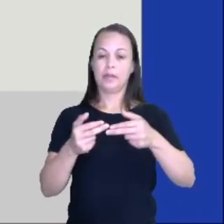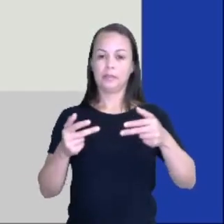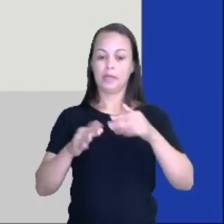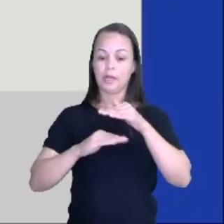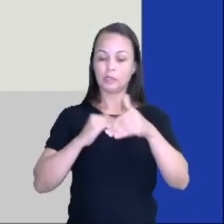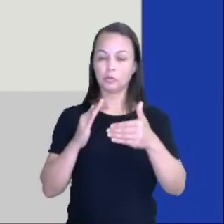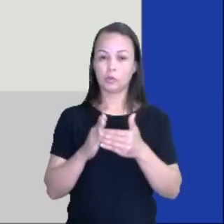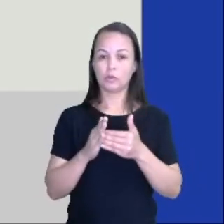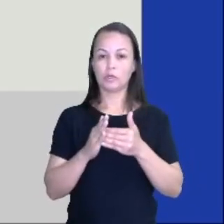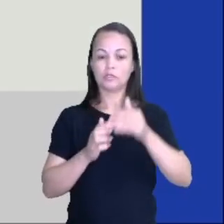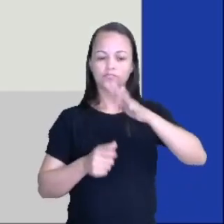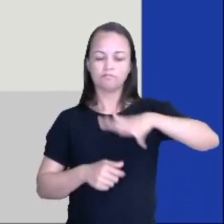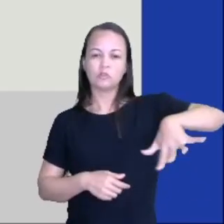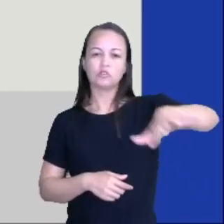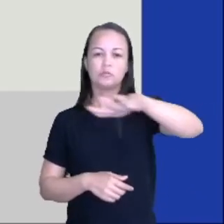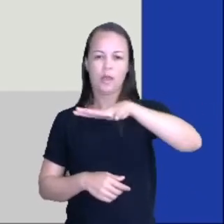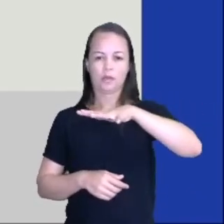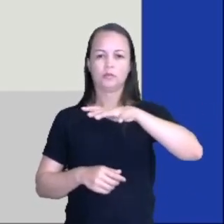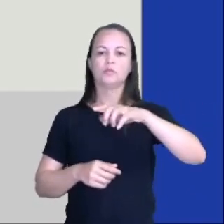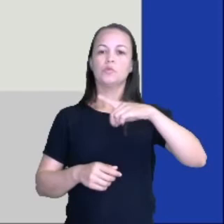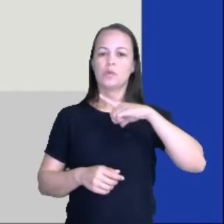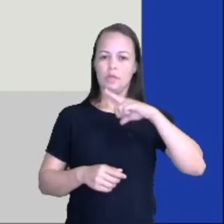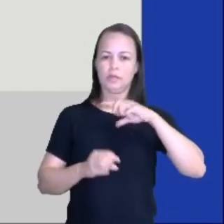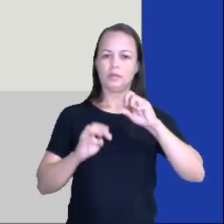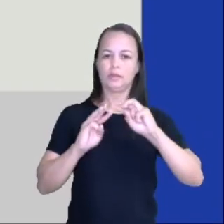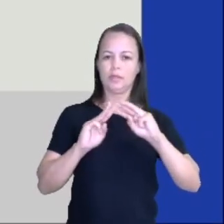ocupa espaço e tem massa.